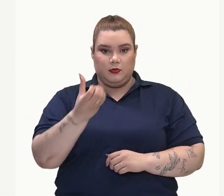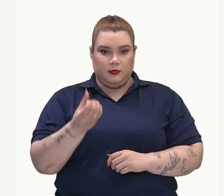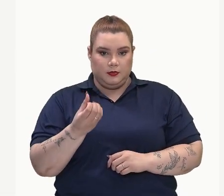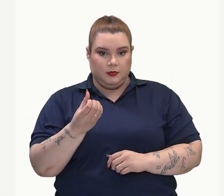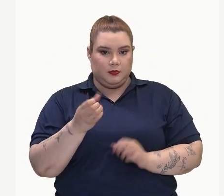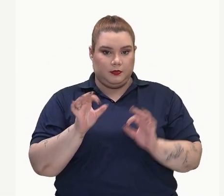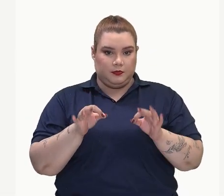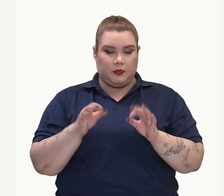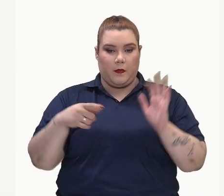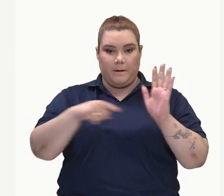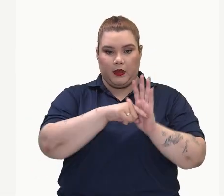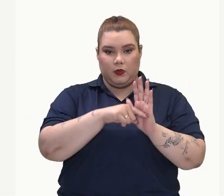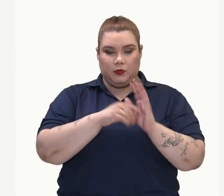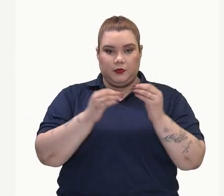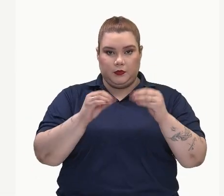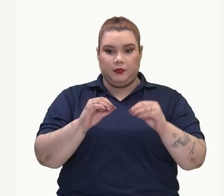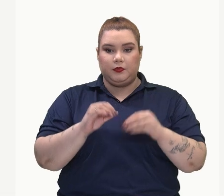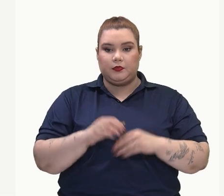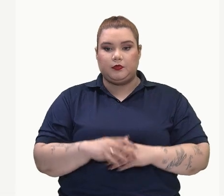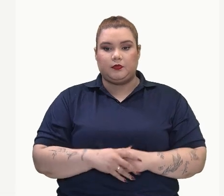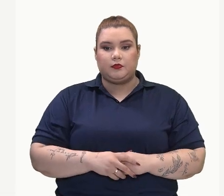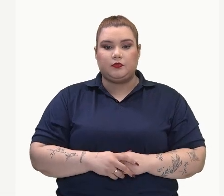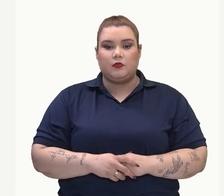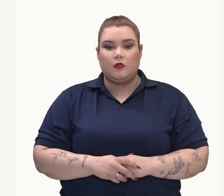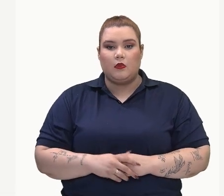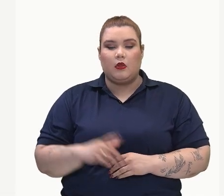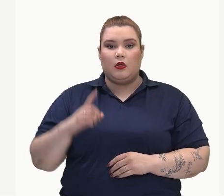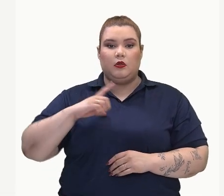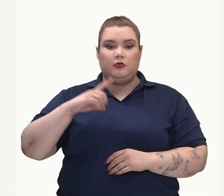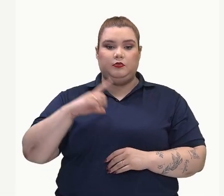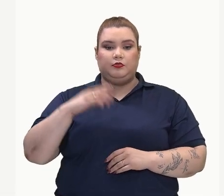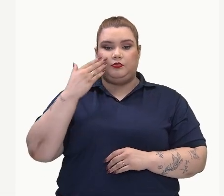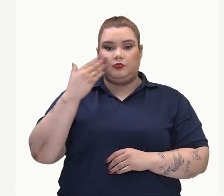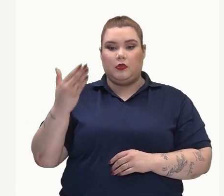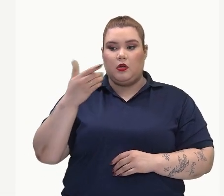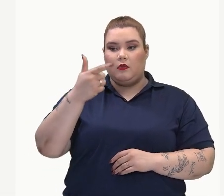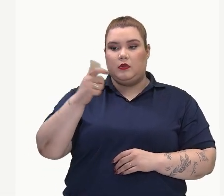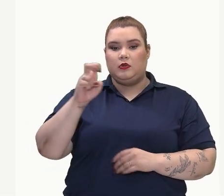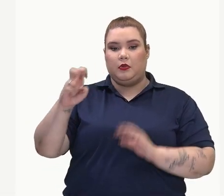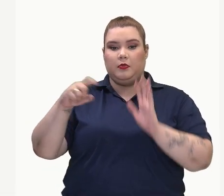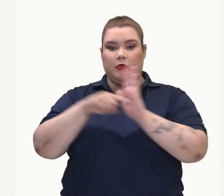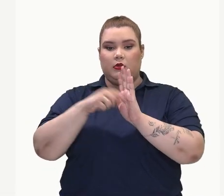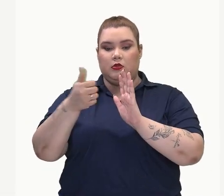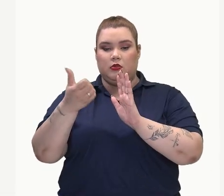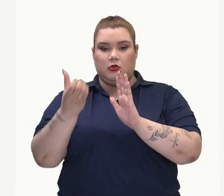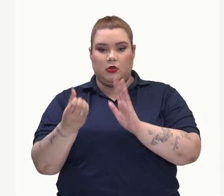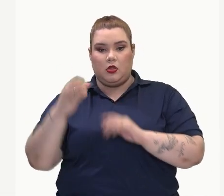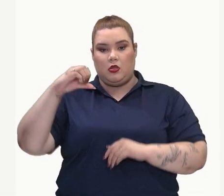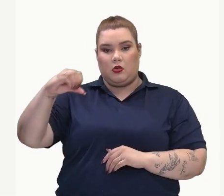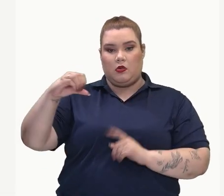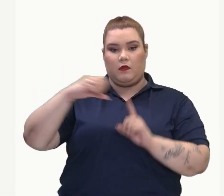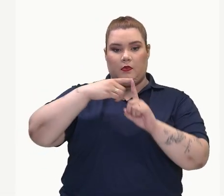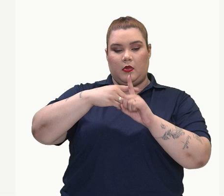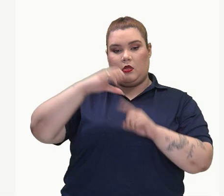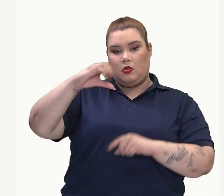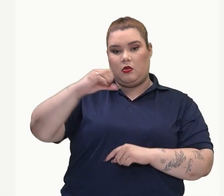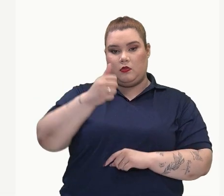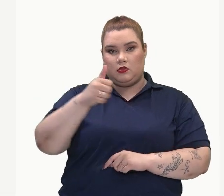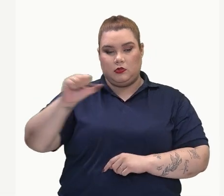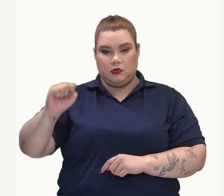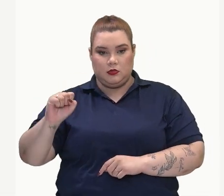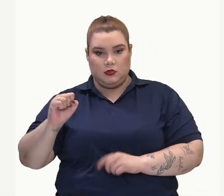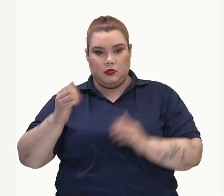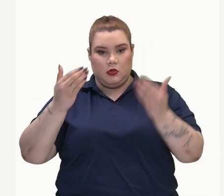né? Sendo menos. Aí, ó, eu vou ter aqui, ó, 25 menos 16, 9, 9 mais 9, 18. Então, ó,